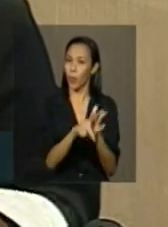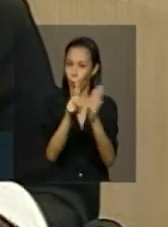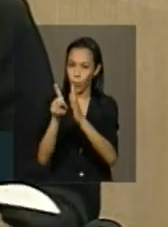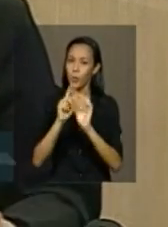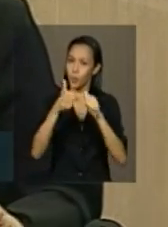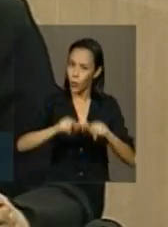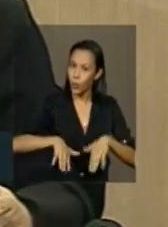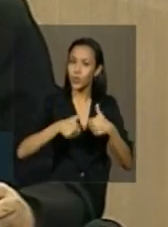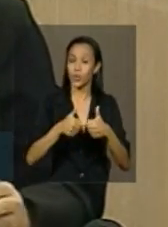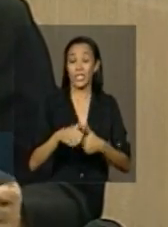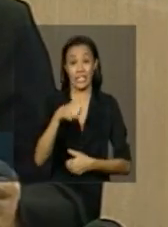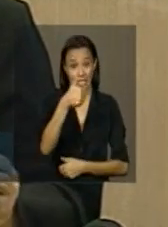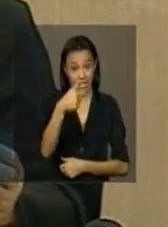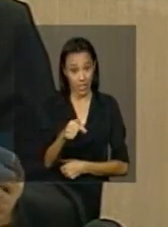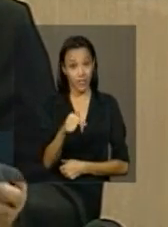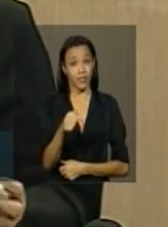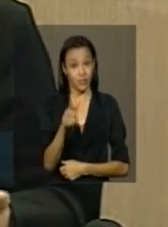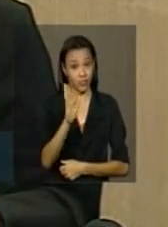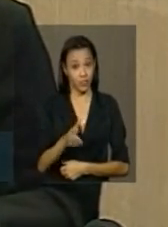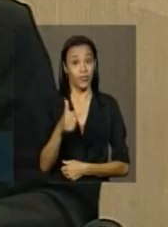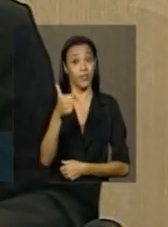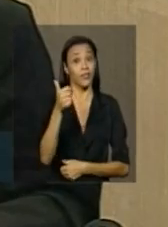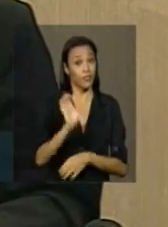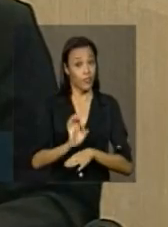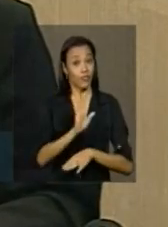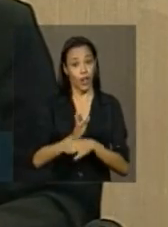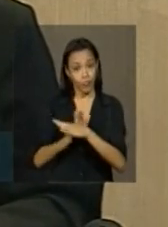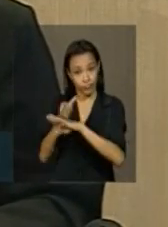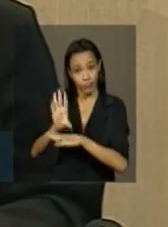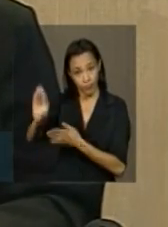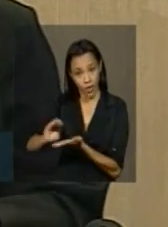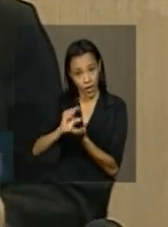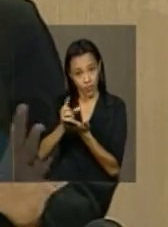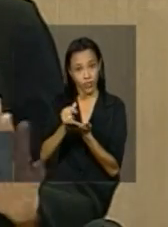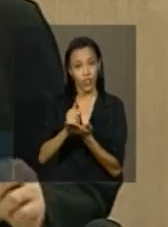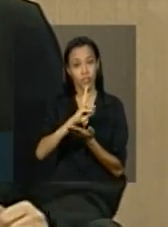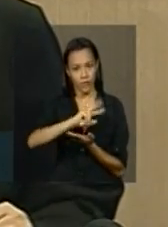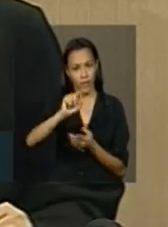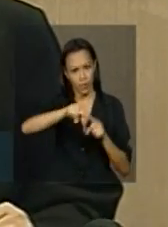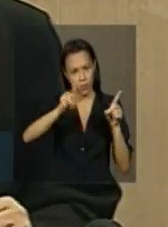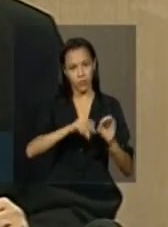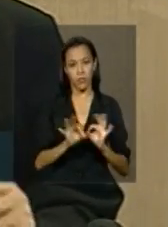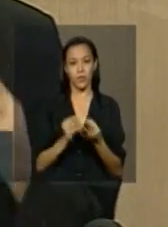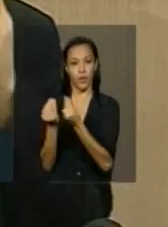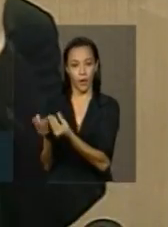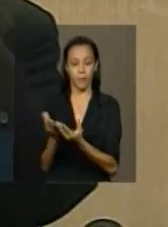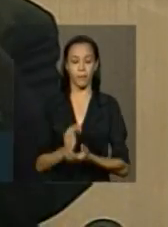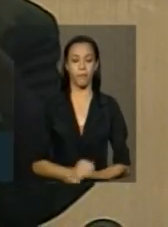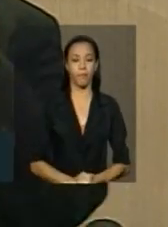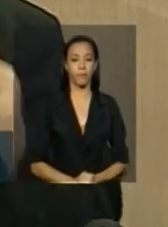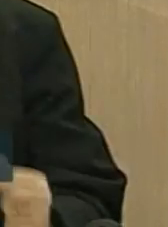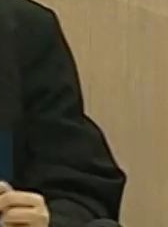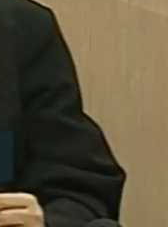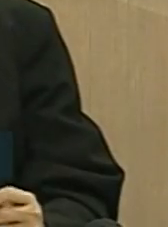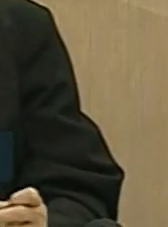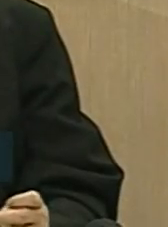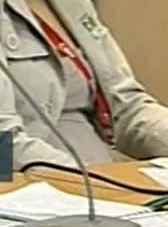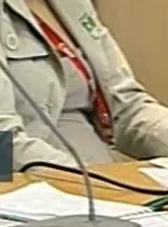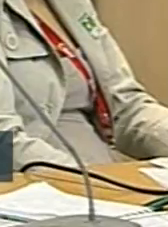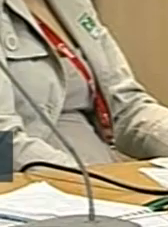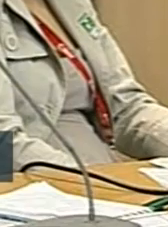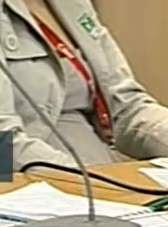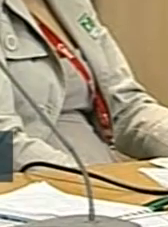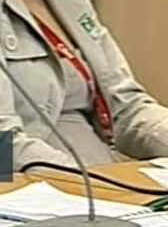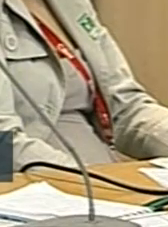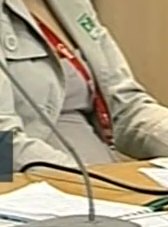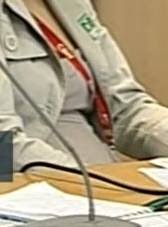17 estados magistr Federal pegaram recursos aqui no ministério e vão entregar os seus planos ministra só dentro desse assunto ainda a questão